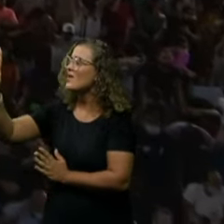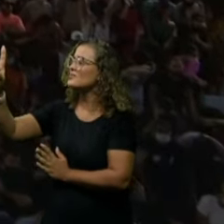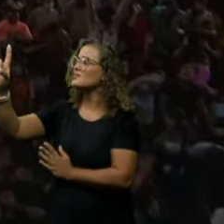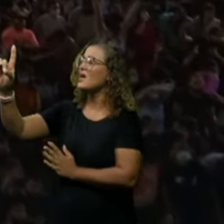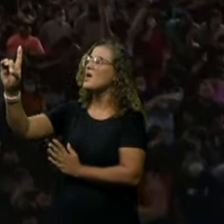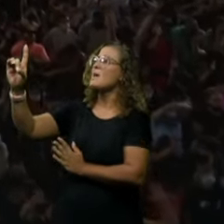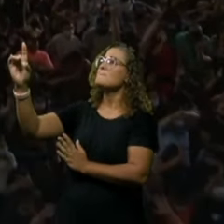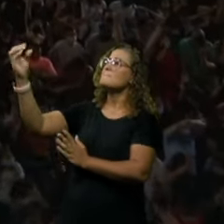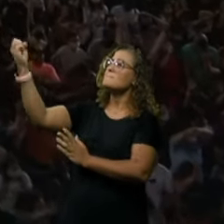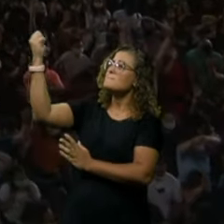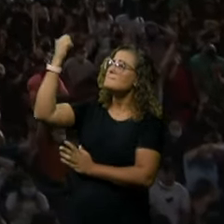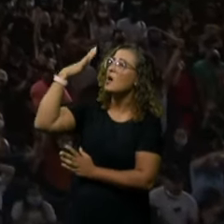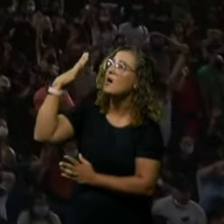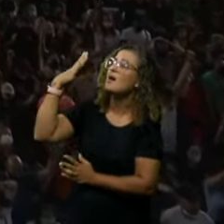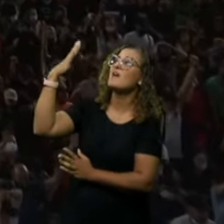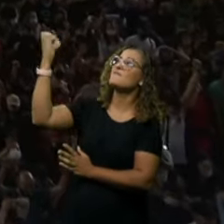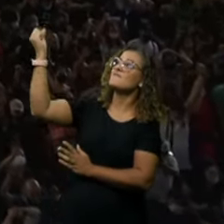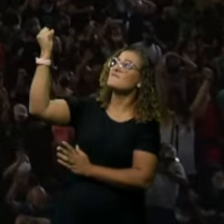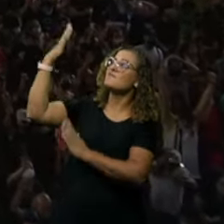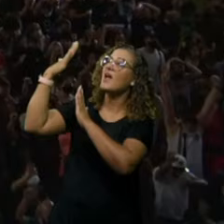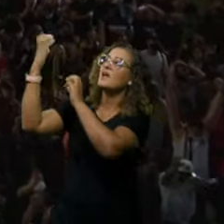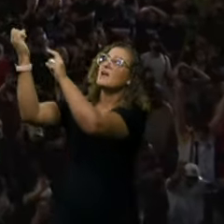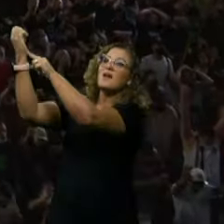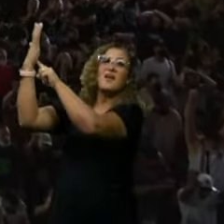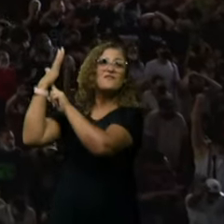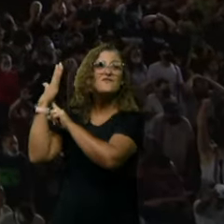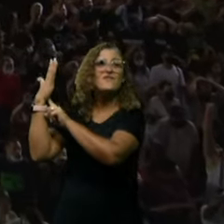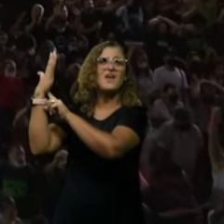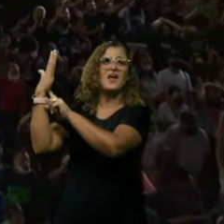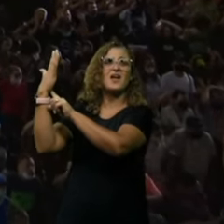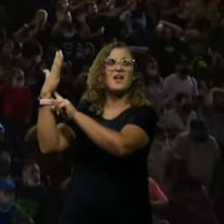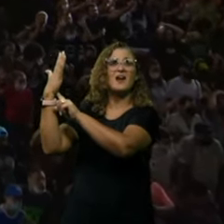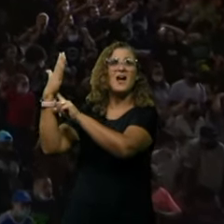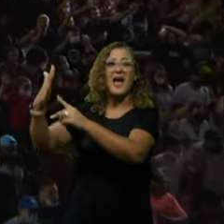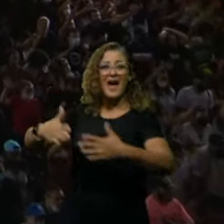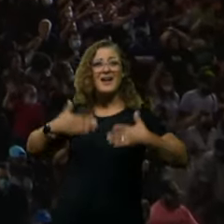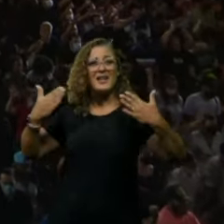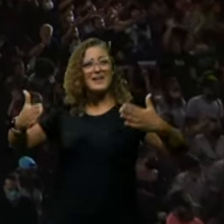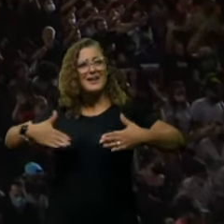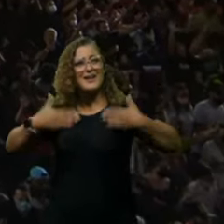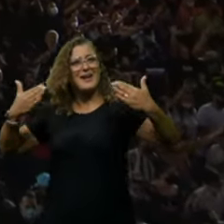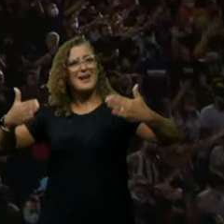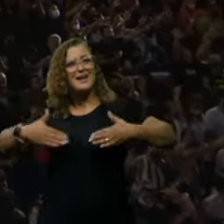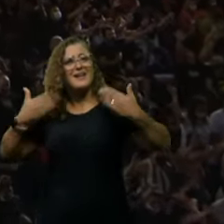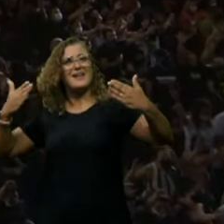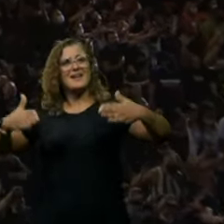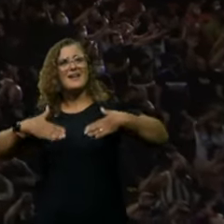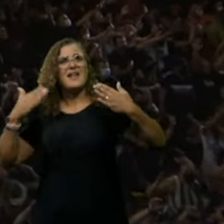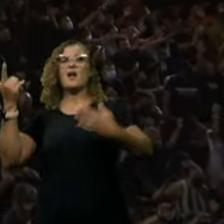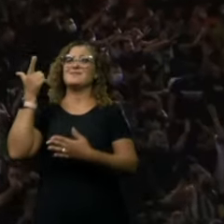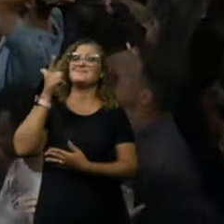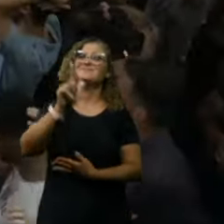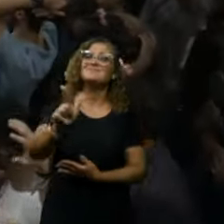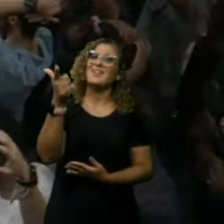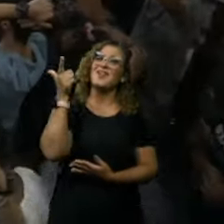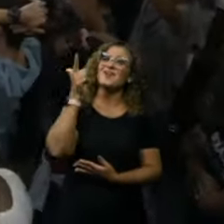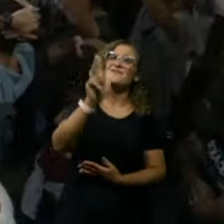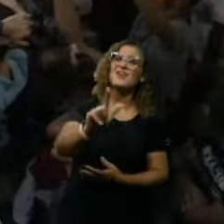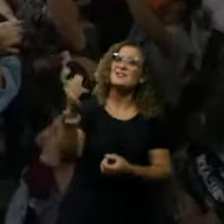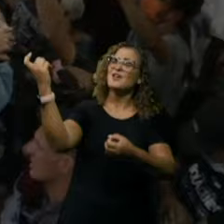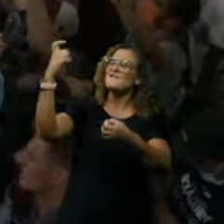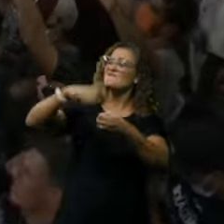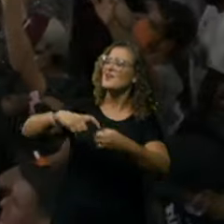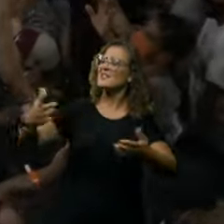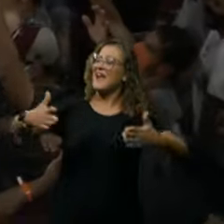alegria alegria alegria alegria alegria alegria alegria alegria alegria alegria alegria